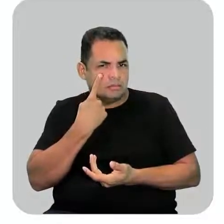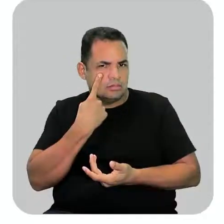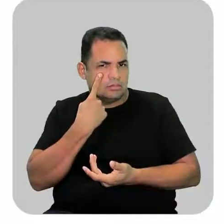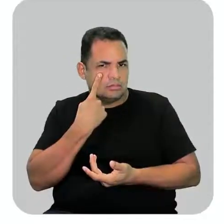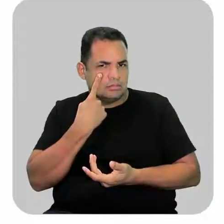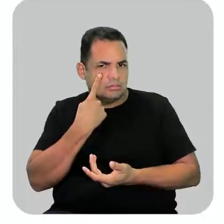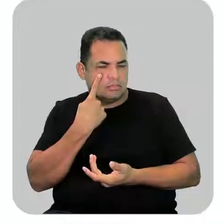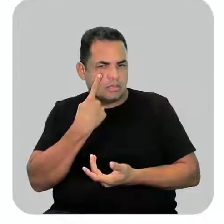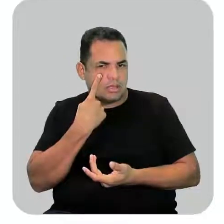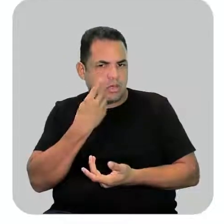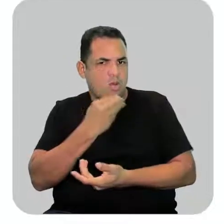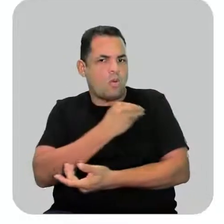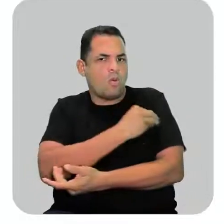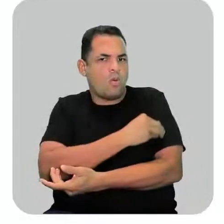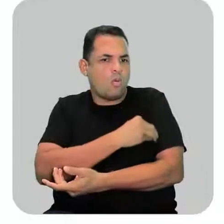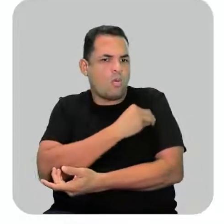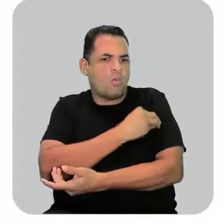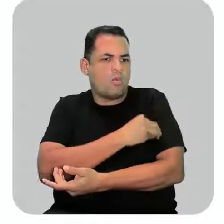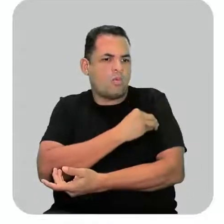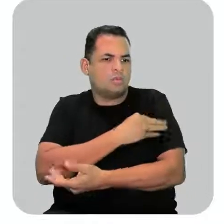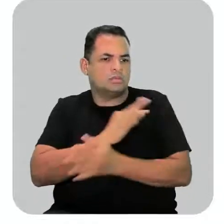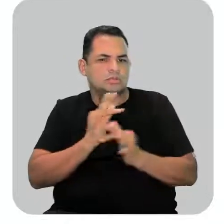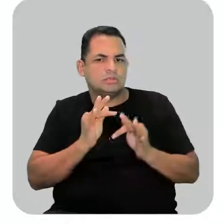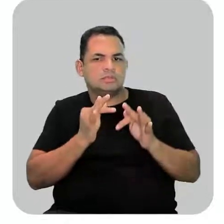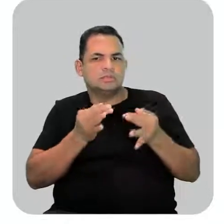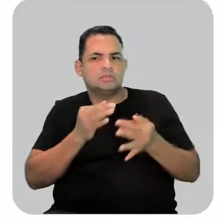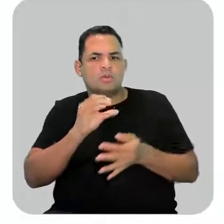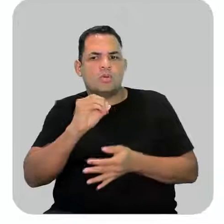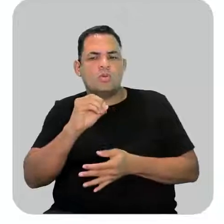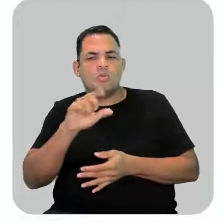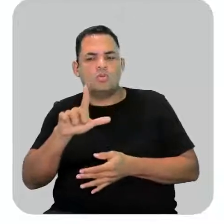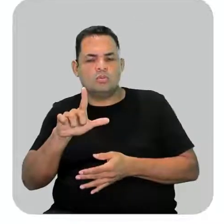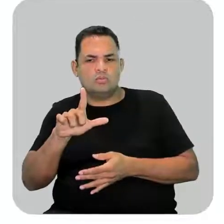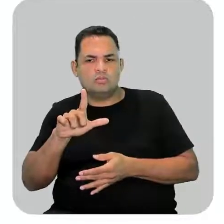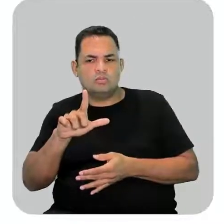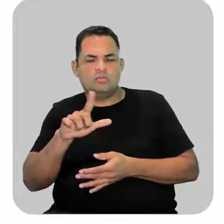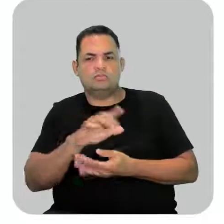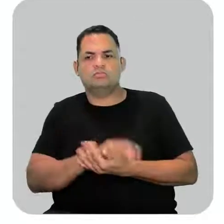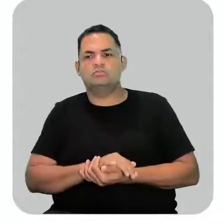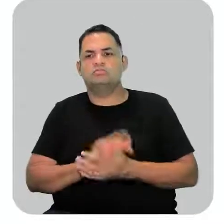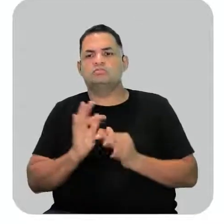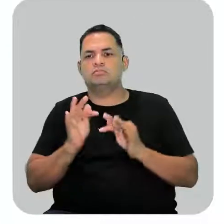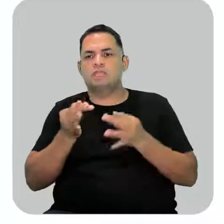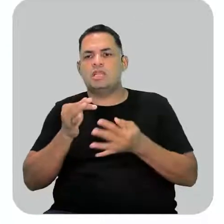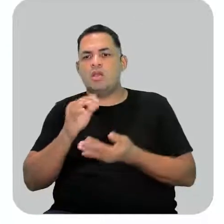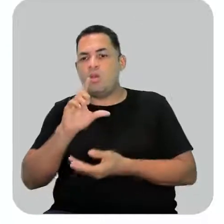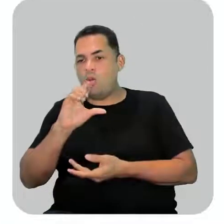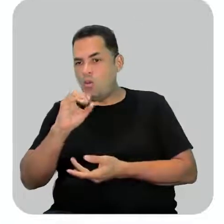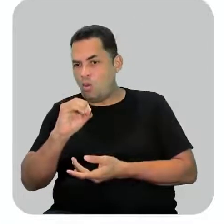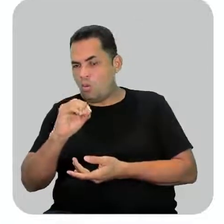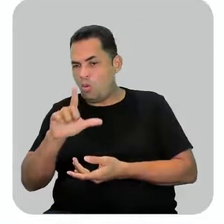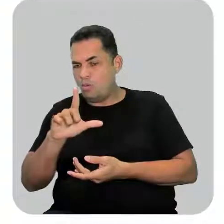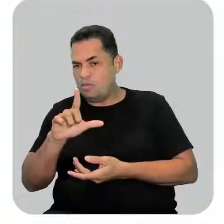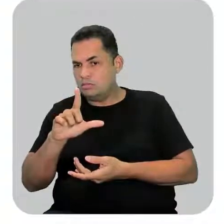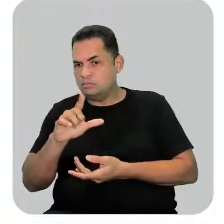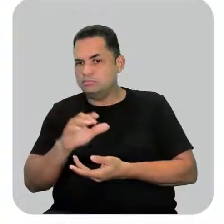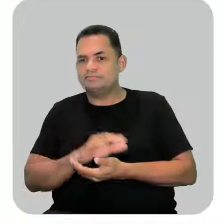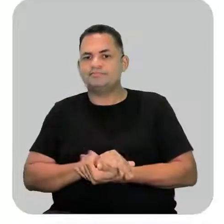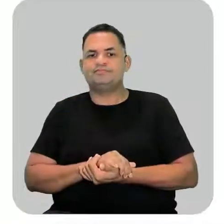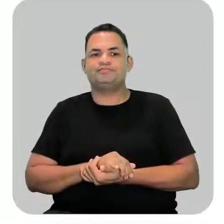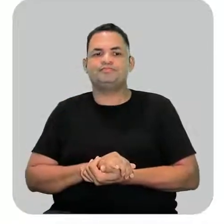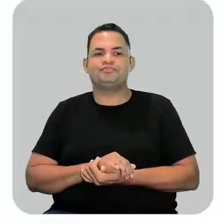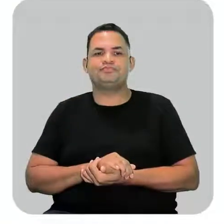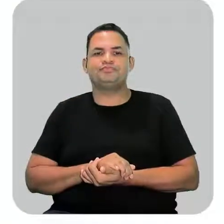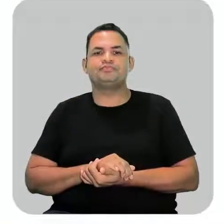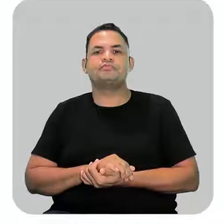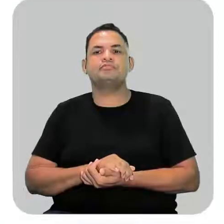que é um álcool. Então, eu já sei que a terminação vai ser ol. Já sei disso. Já sei que é a função álcool.